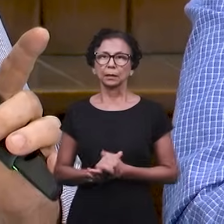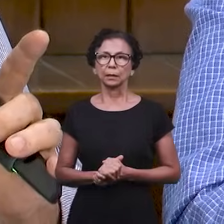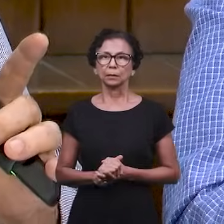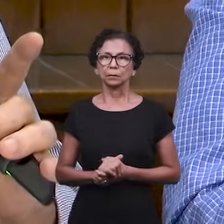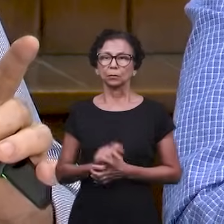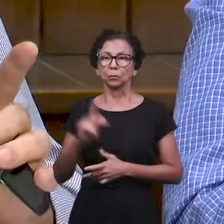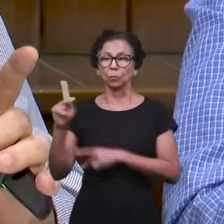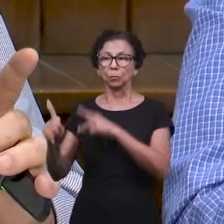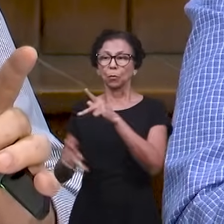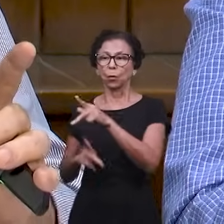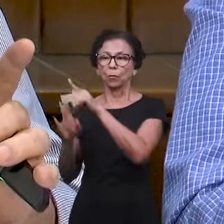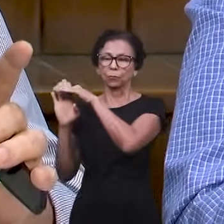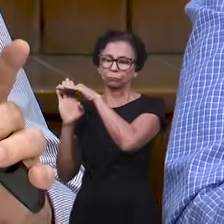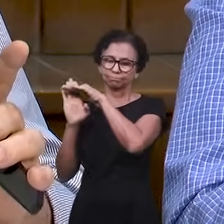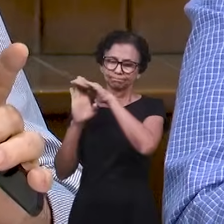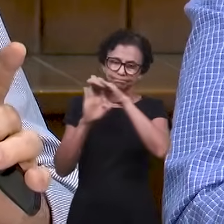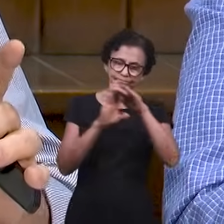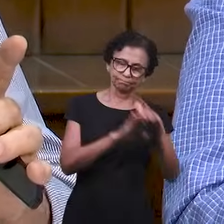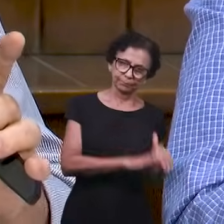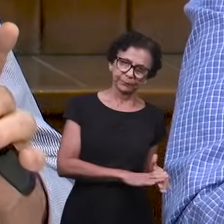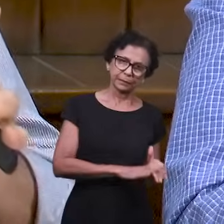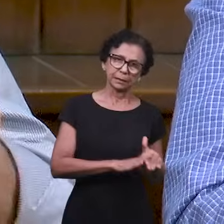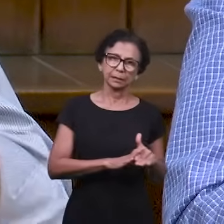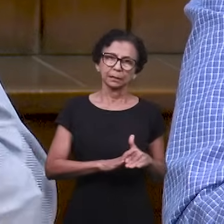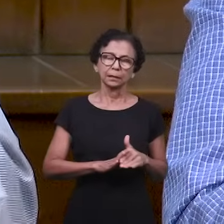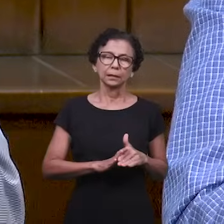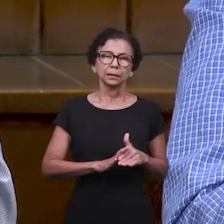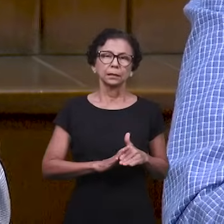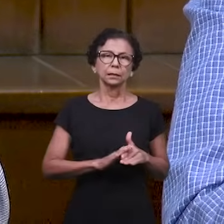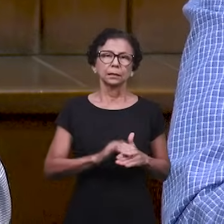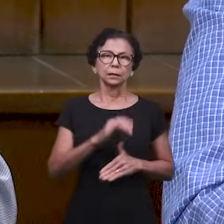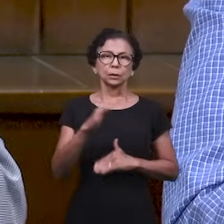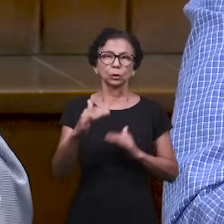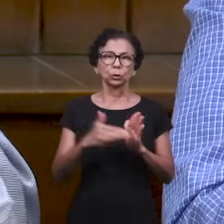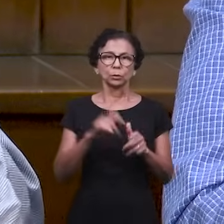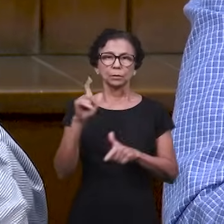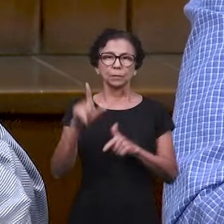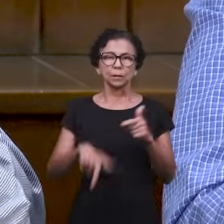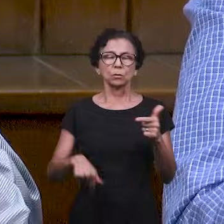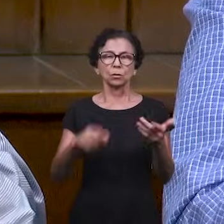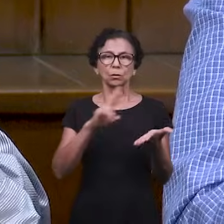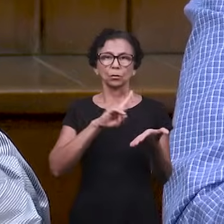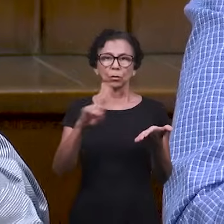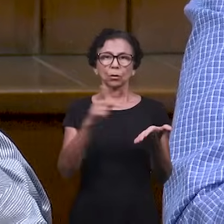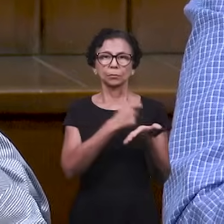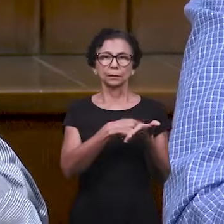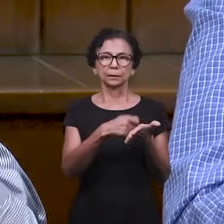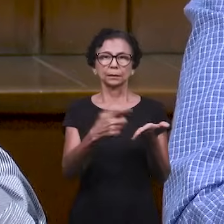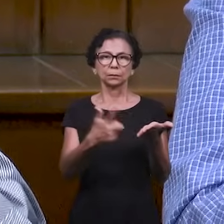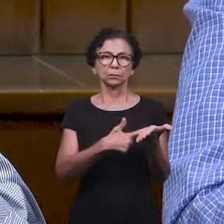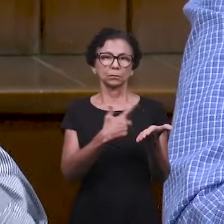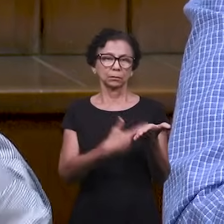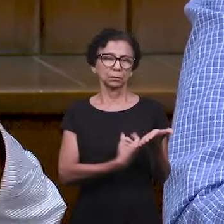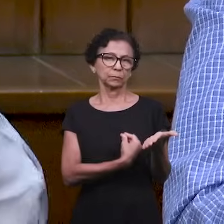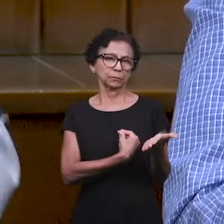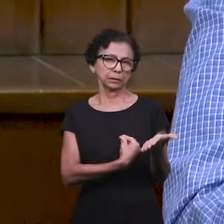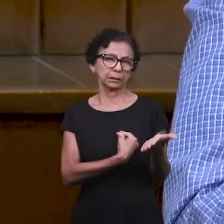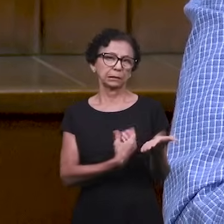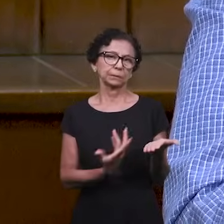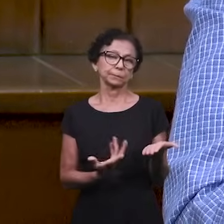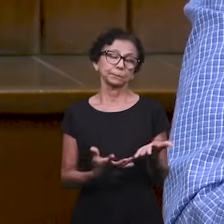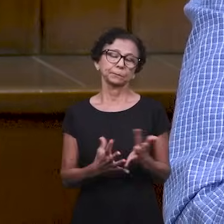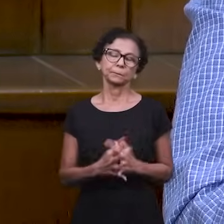povo e todo aquele que se achar escrito no livro, que evidentemente é o livro da vida.